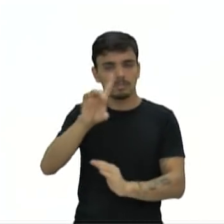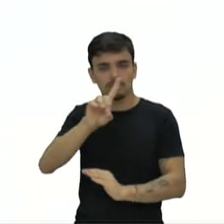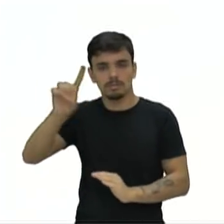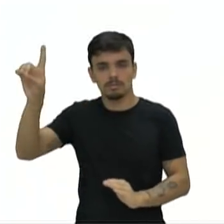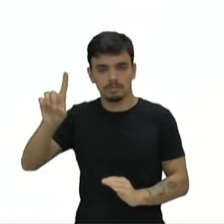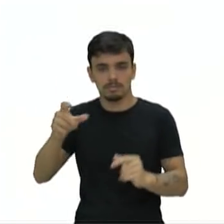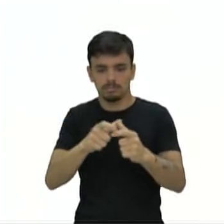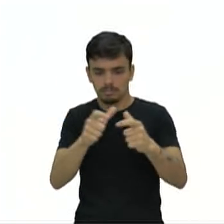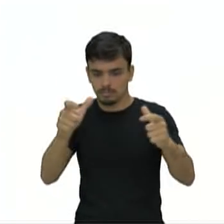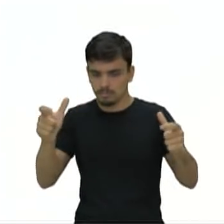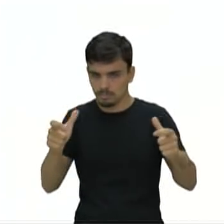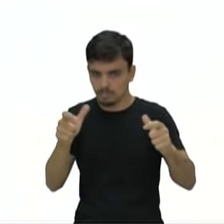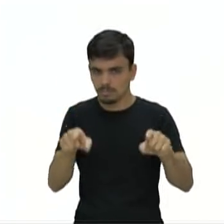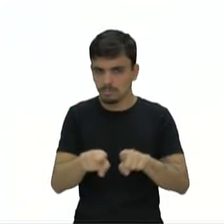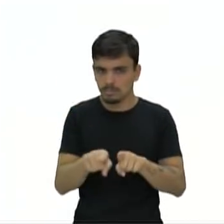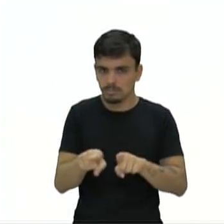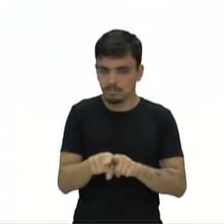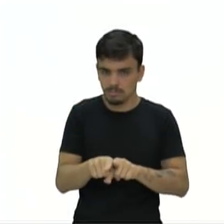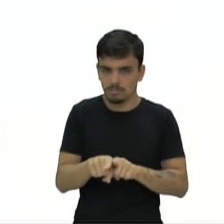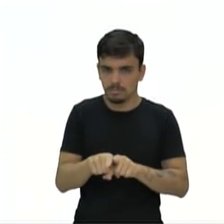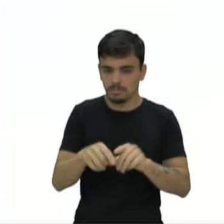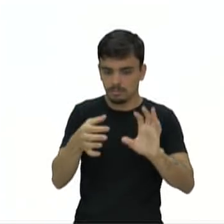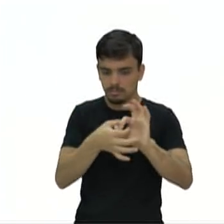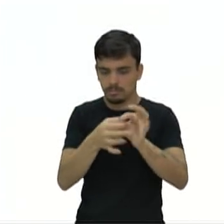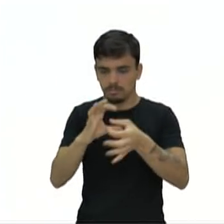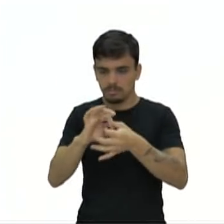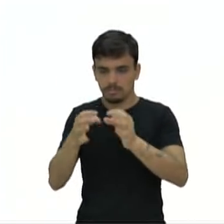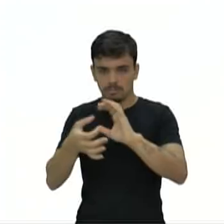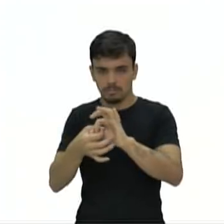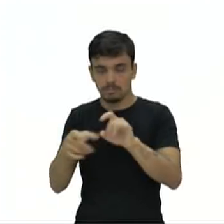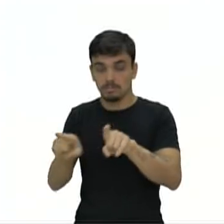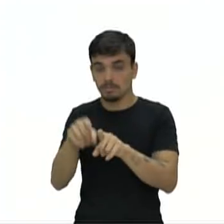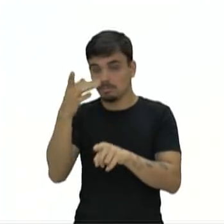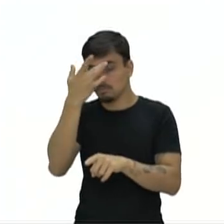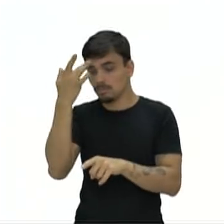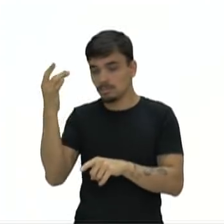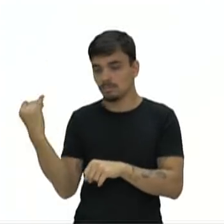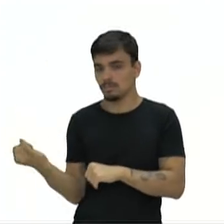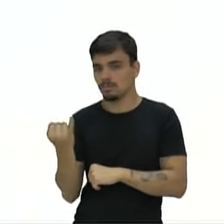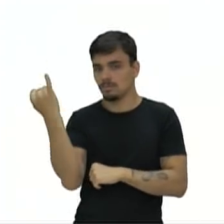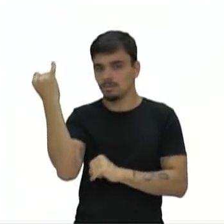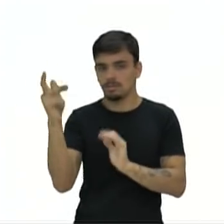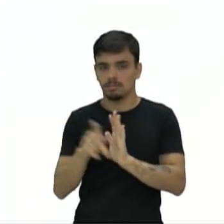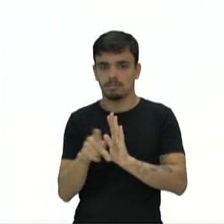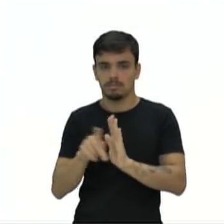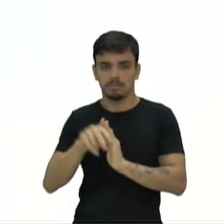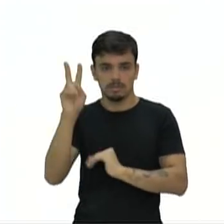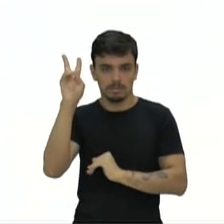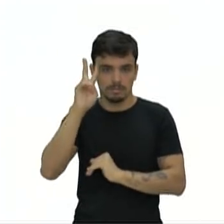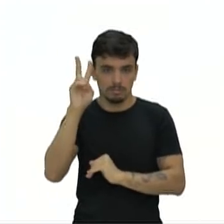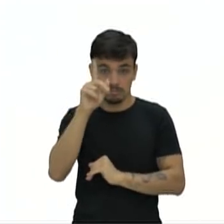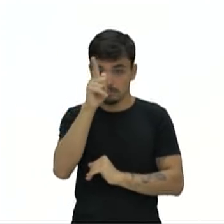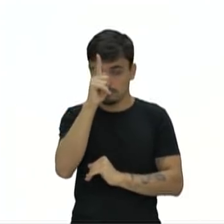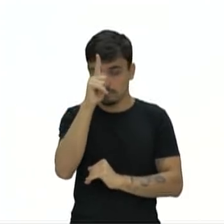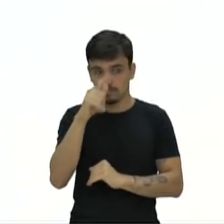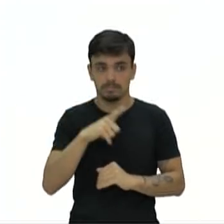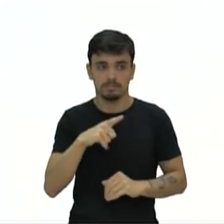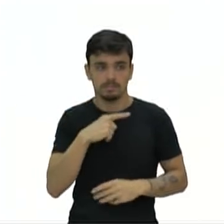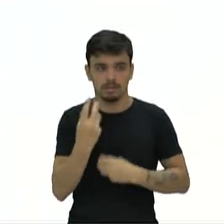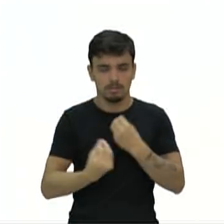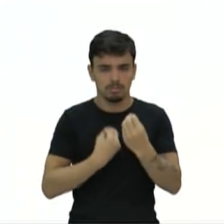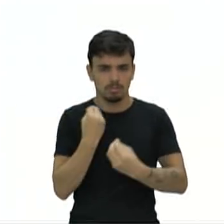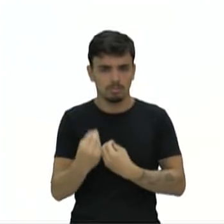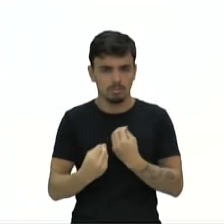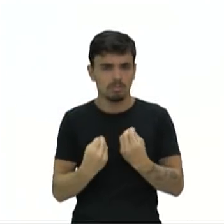heróis, atletas, até das Olimpíadas, né? Pessoas importantes da história da Grécia. Aqui você tem o Diadúmeno, de Policleto,